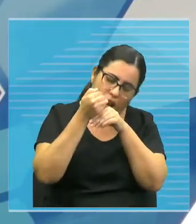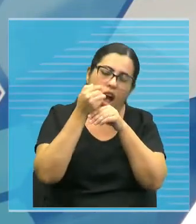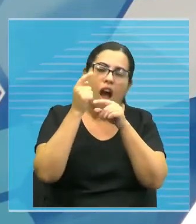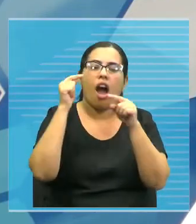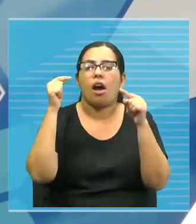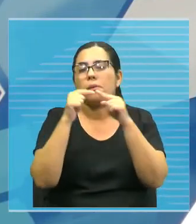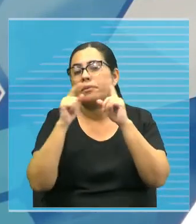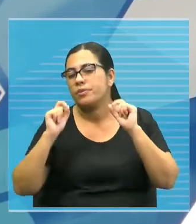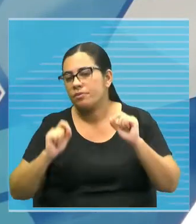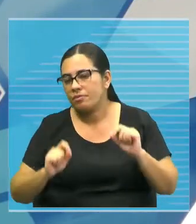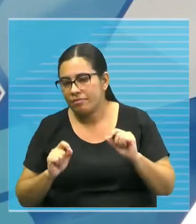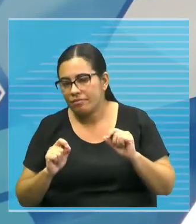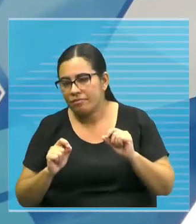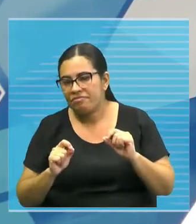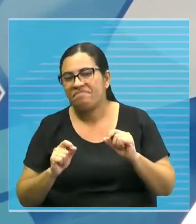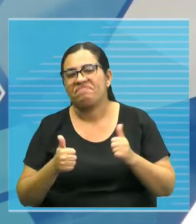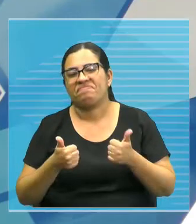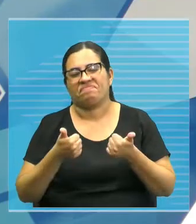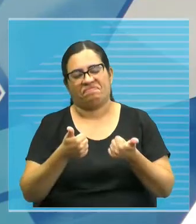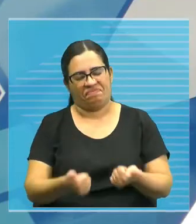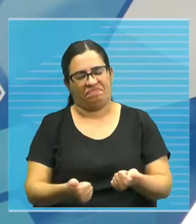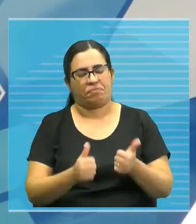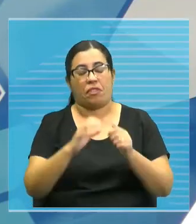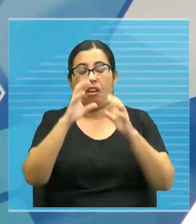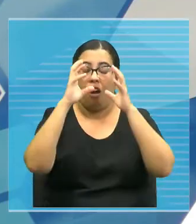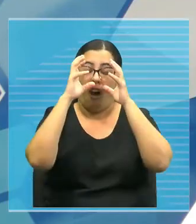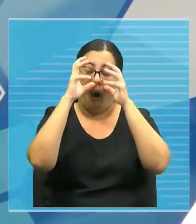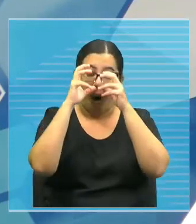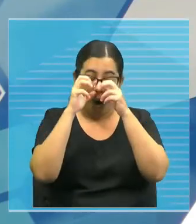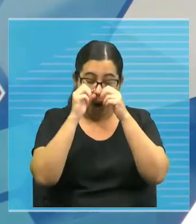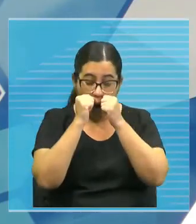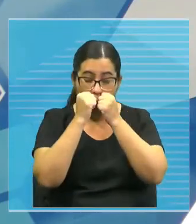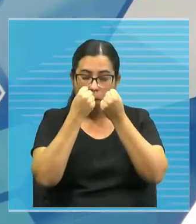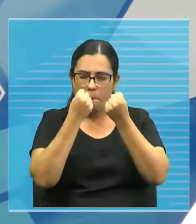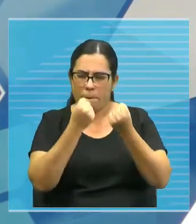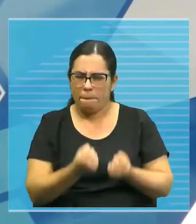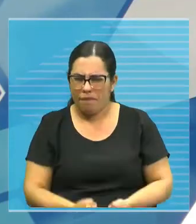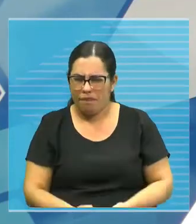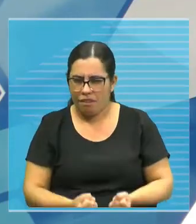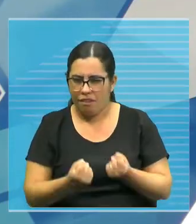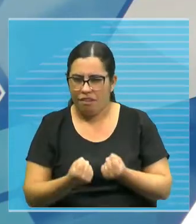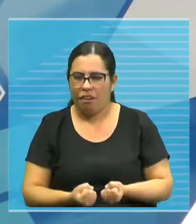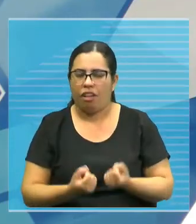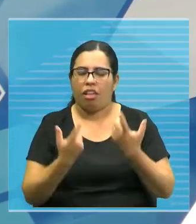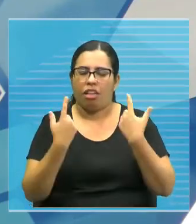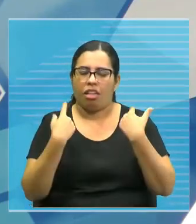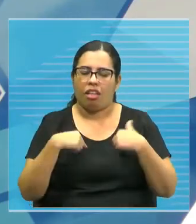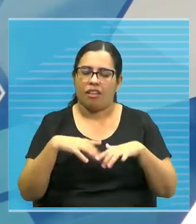coisa? Que sono, meu irmão. Que sono.